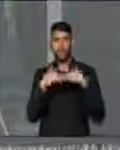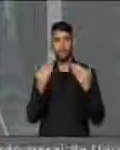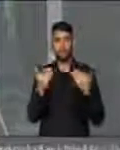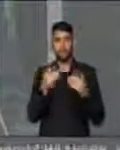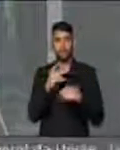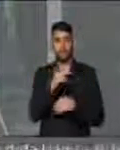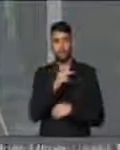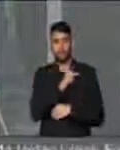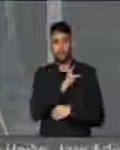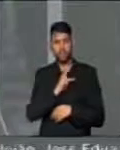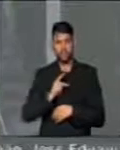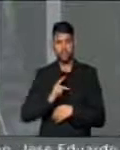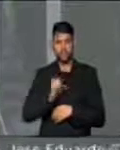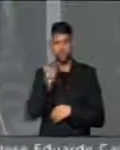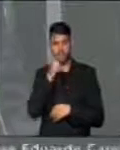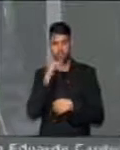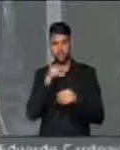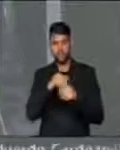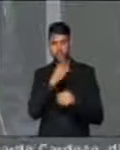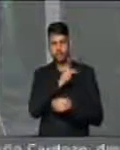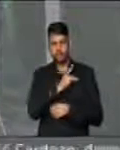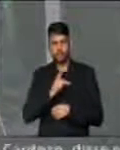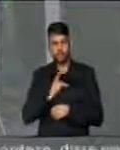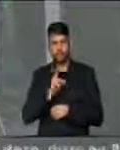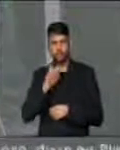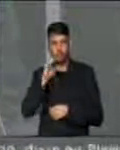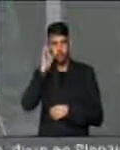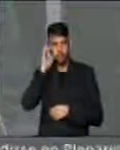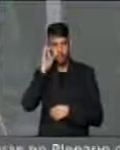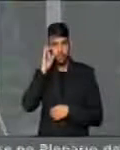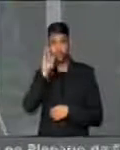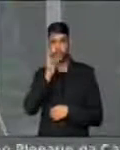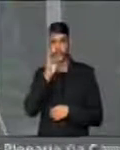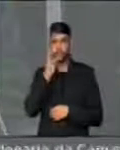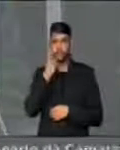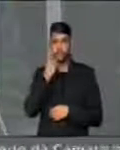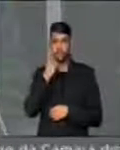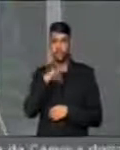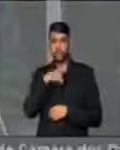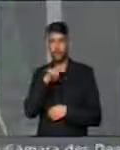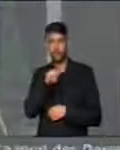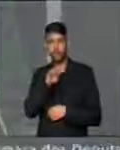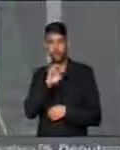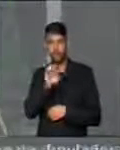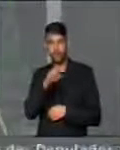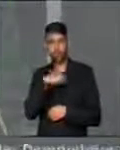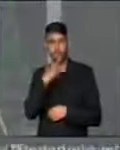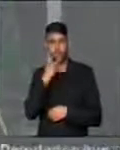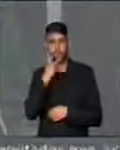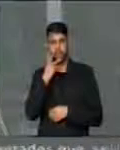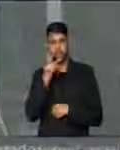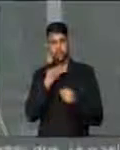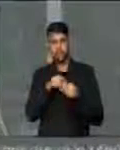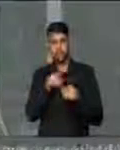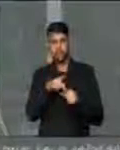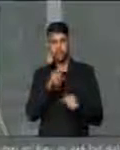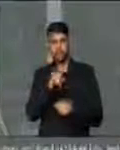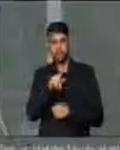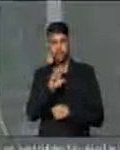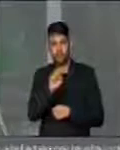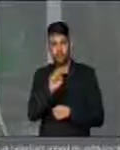então presidente, mas candidata à reeleição, Dilma Rousseff, já dizia que era golpe o que era dito sobre a